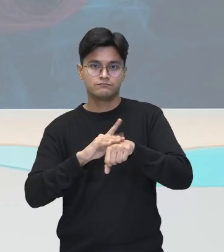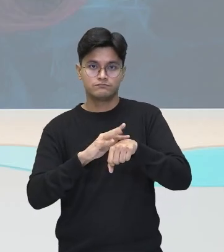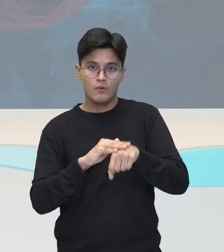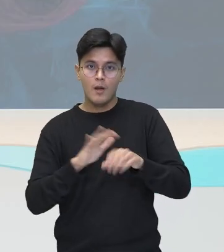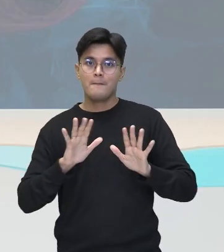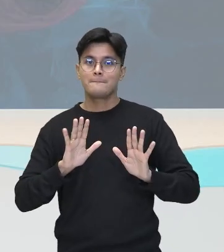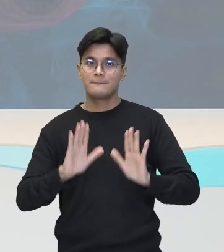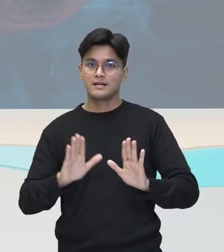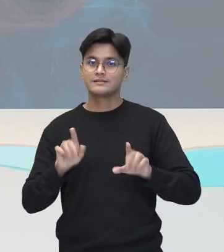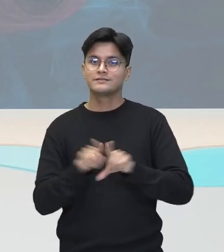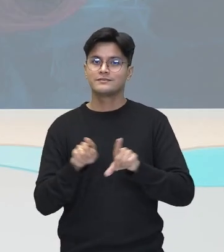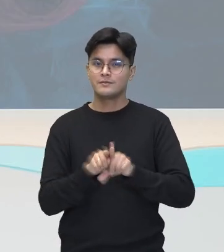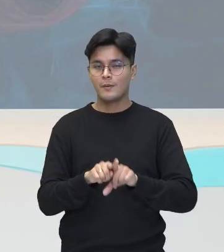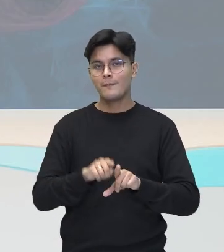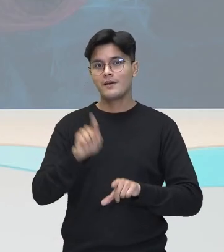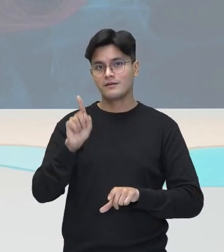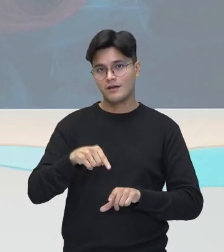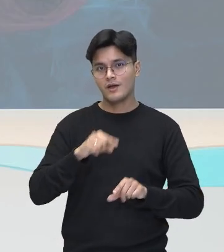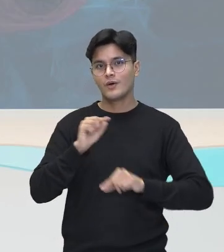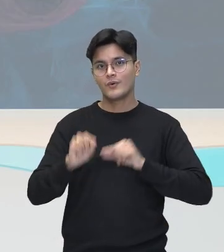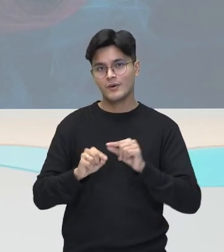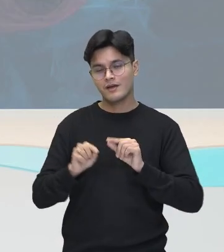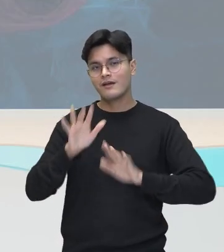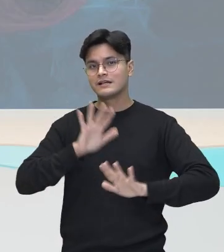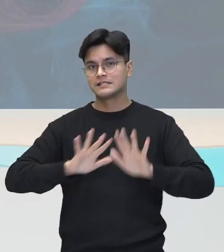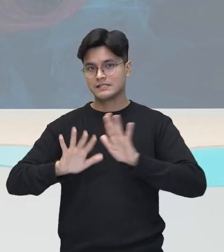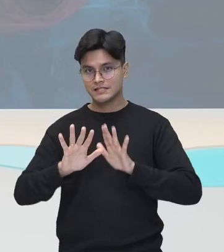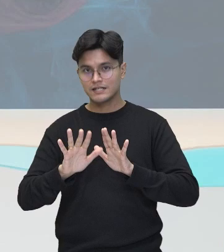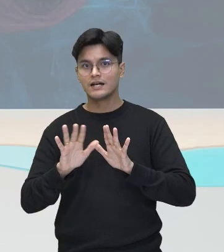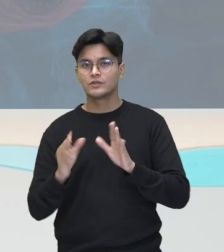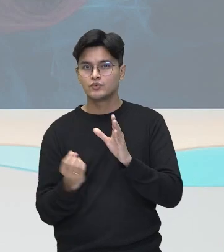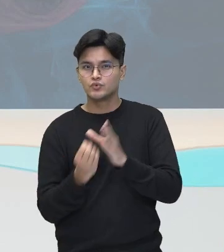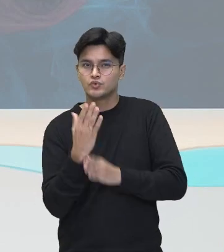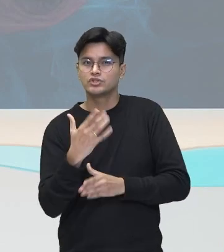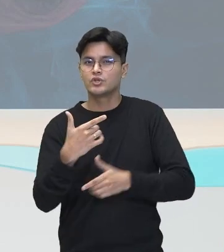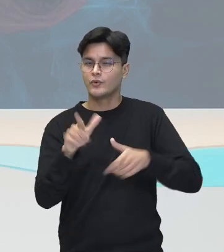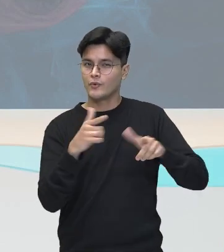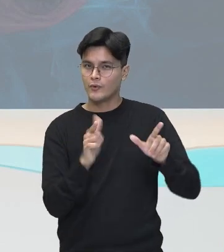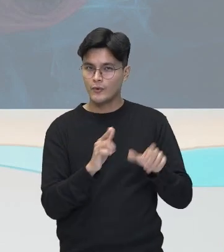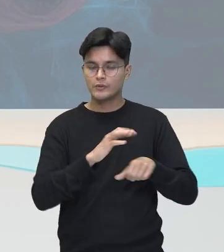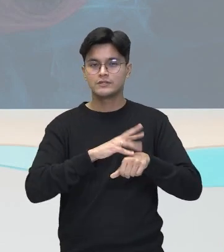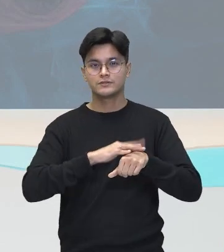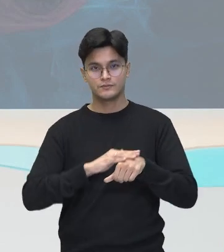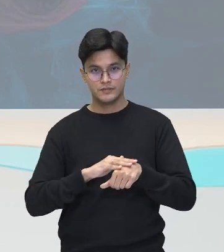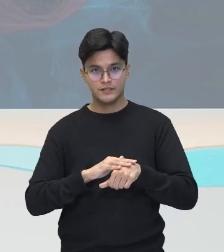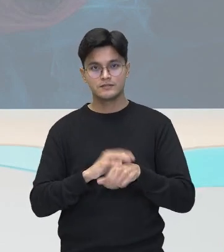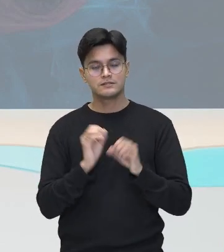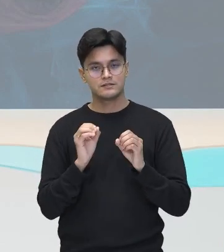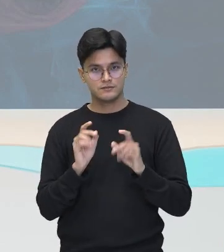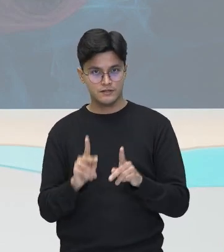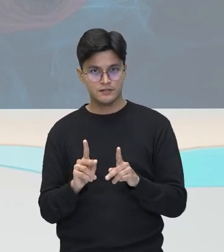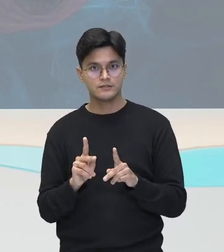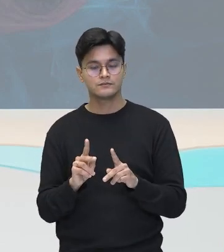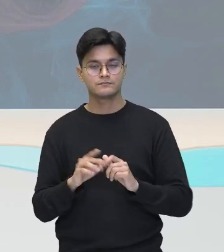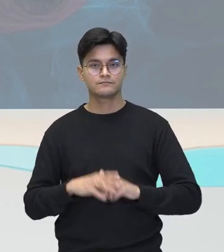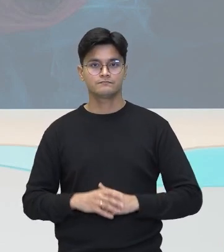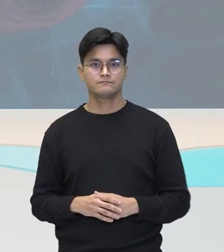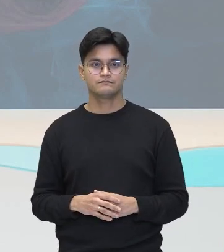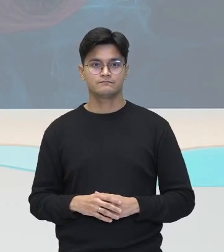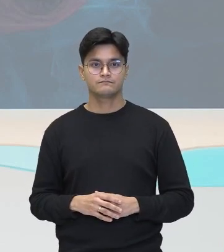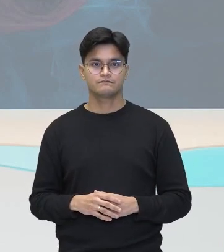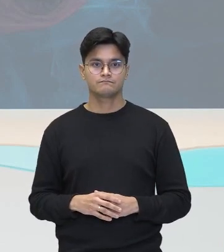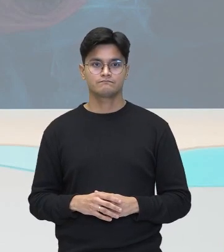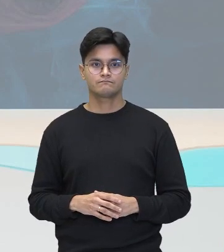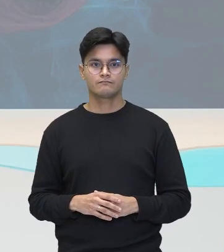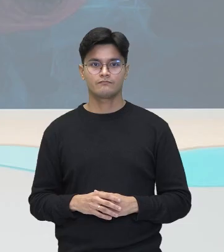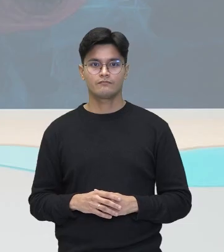mas também é um fator de risco para outras, tá? Beleza? Como nós já comentamos. As causas da